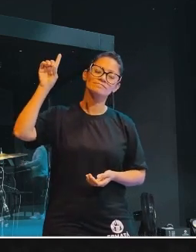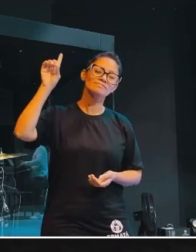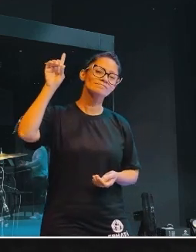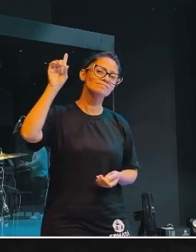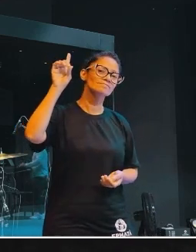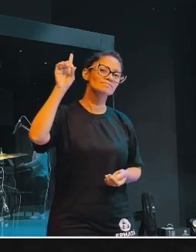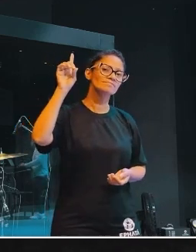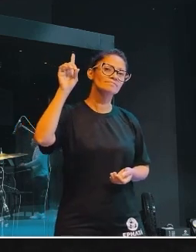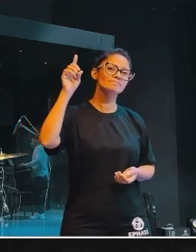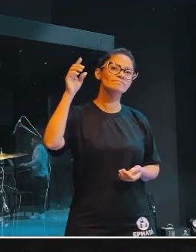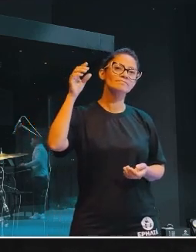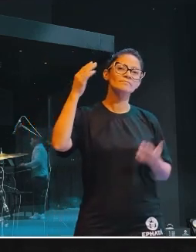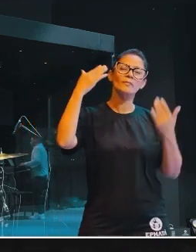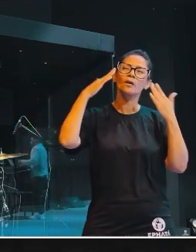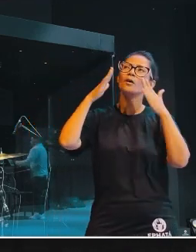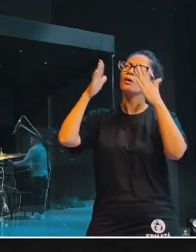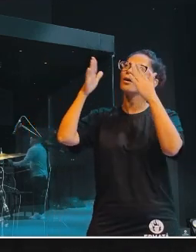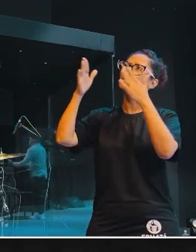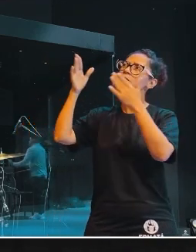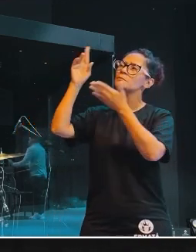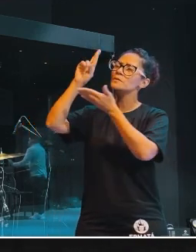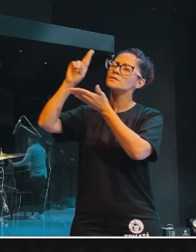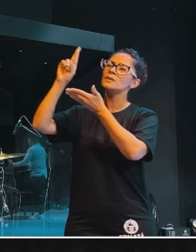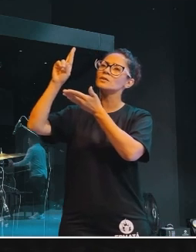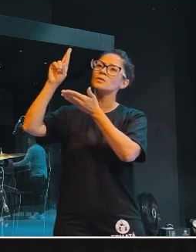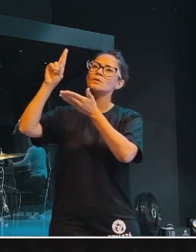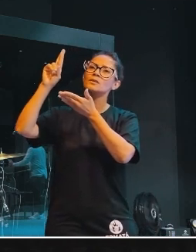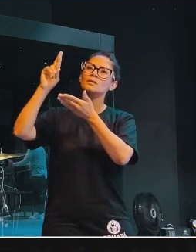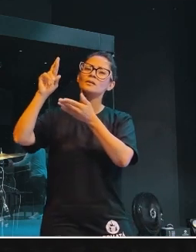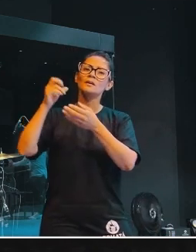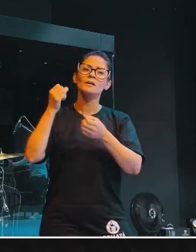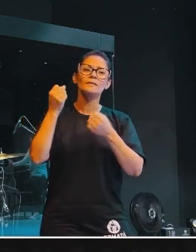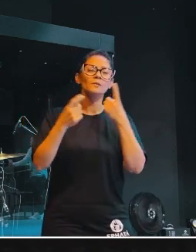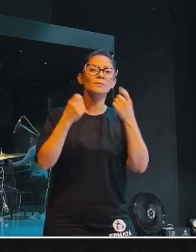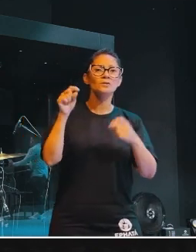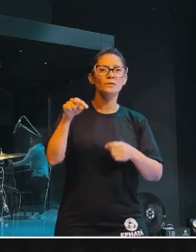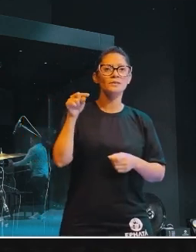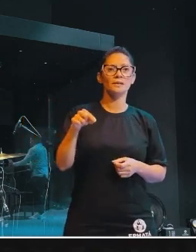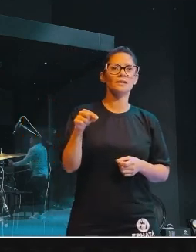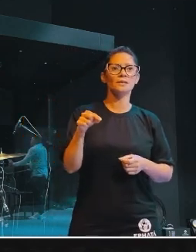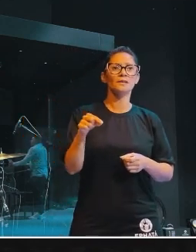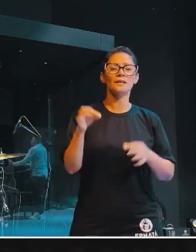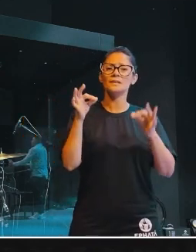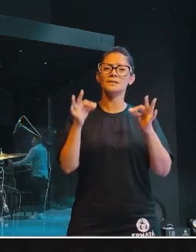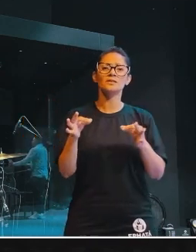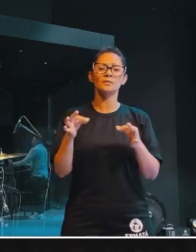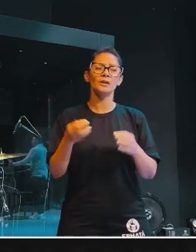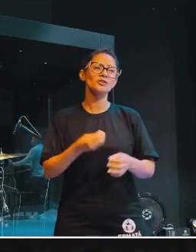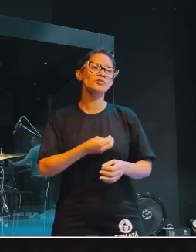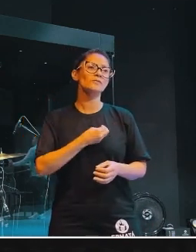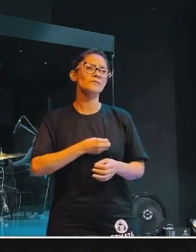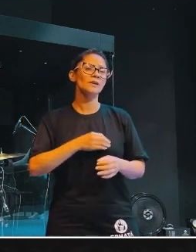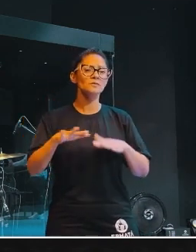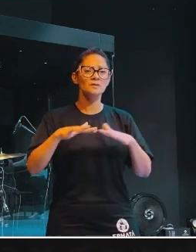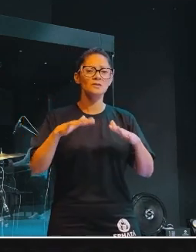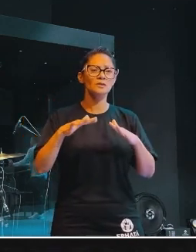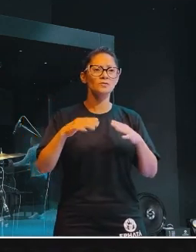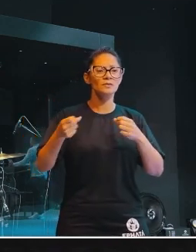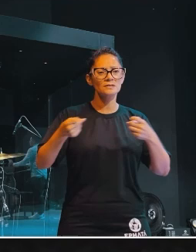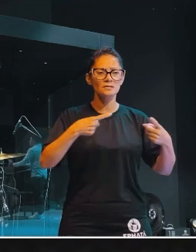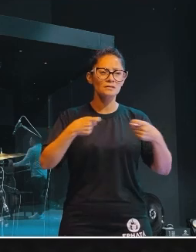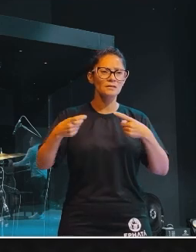Olhe para o Senhor. Tem gente que está aqui exatamente vivendo situações, guerras,